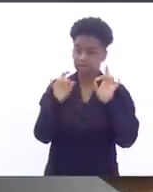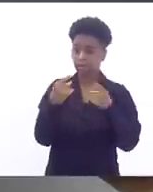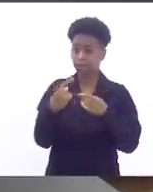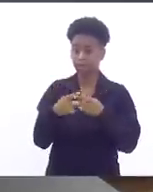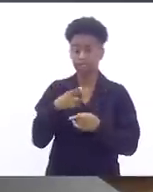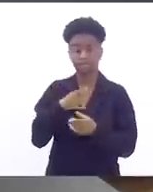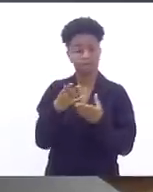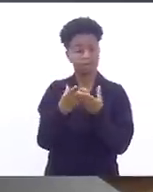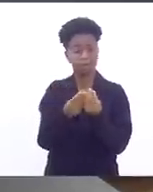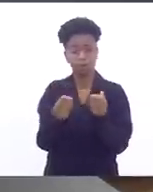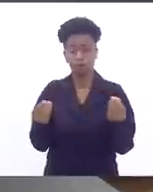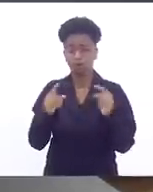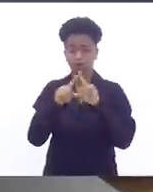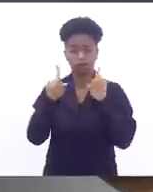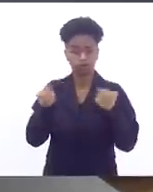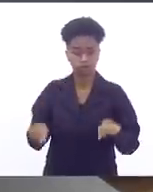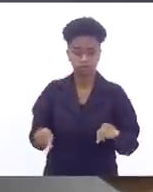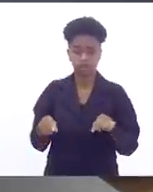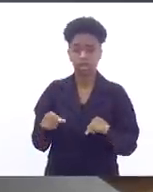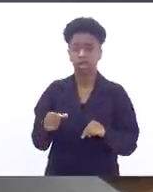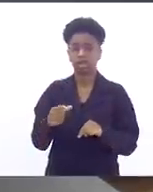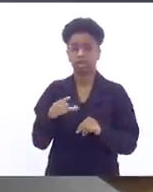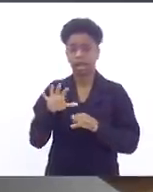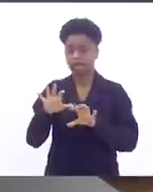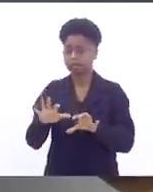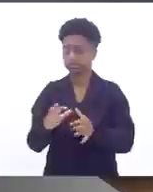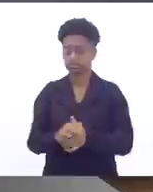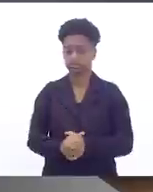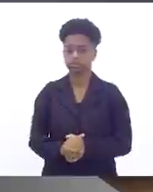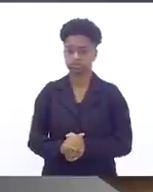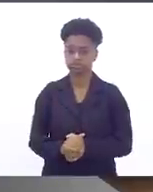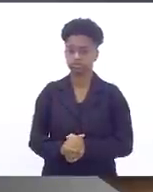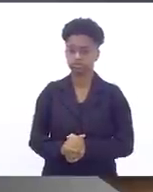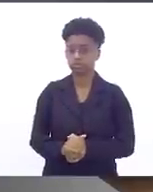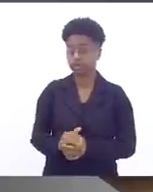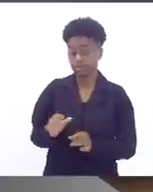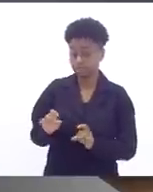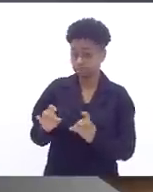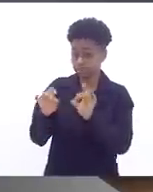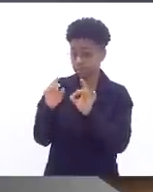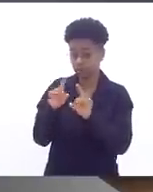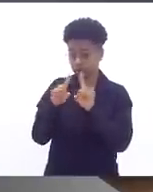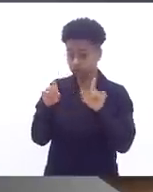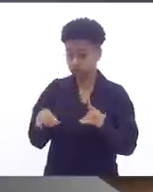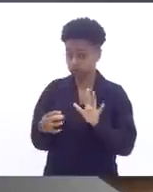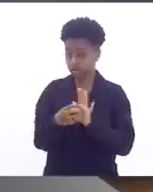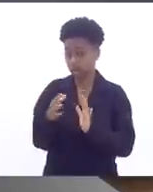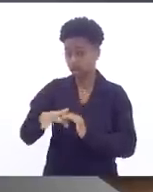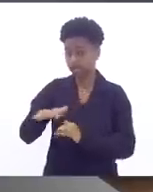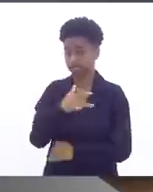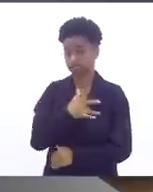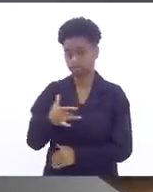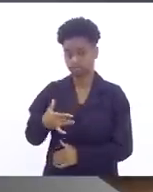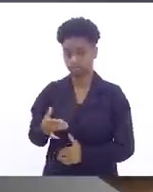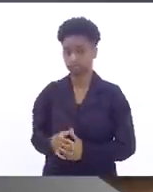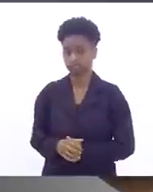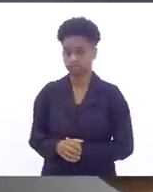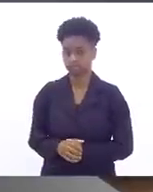muito servidor né nessa situação em especial os da saúde é